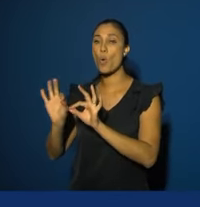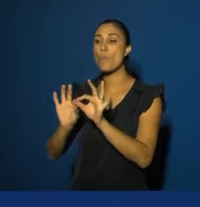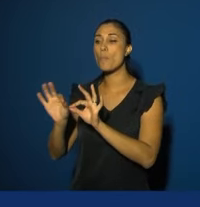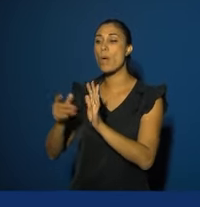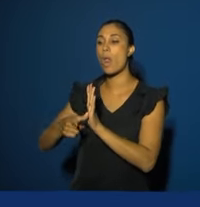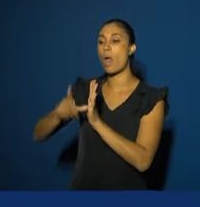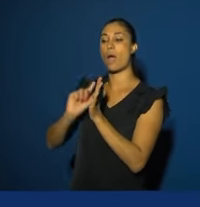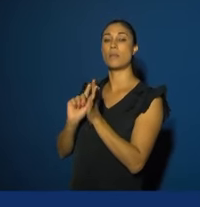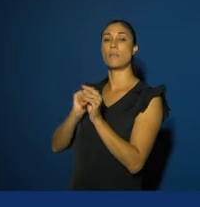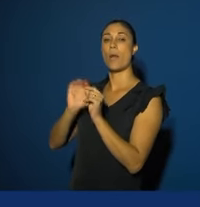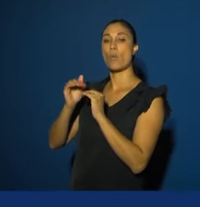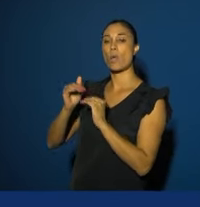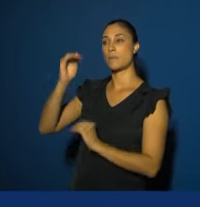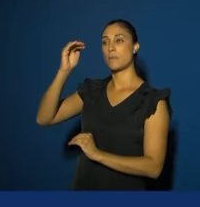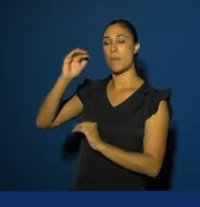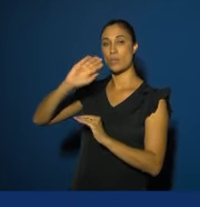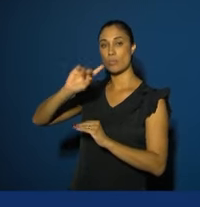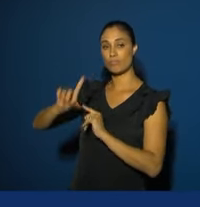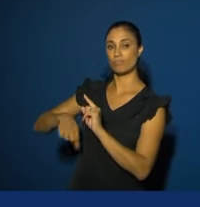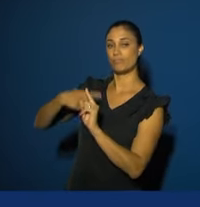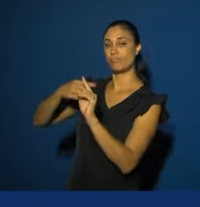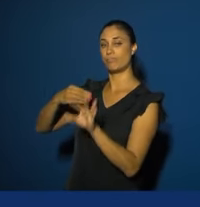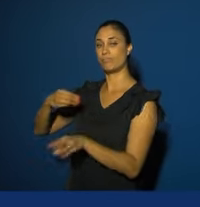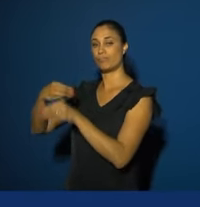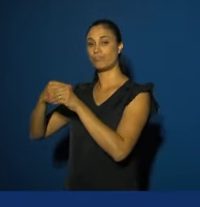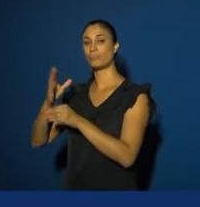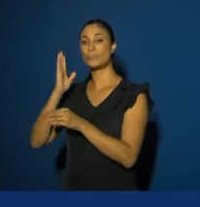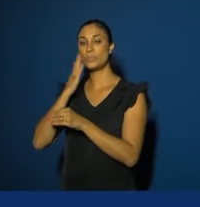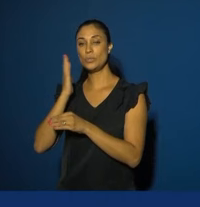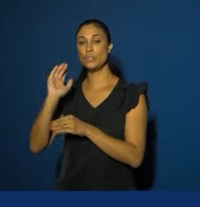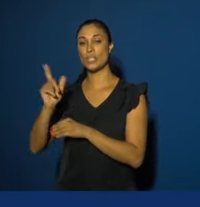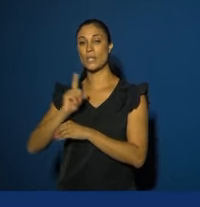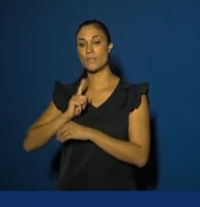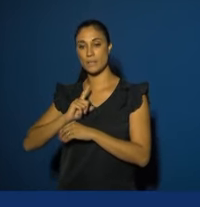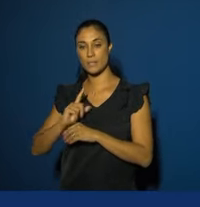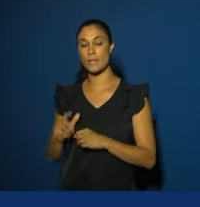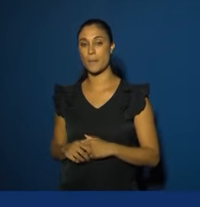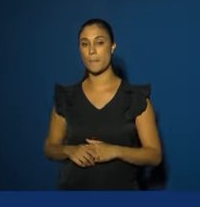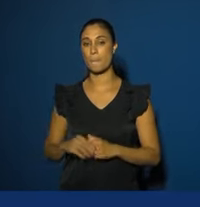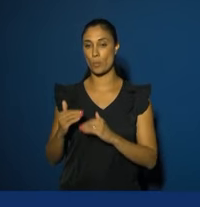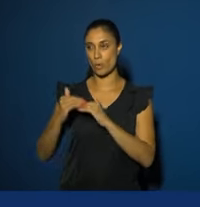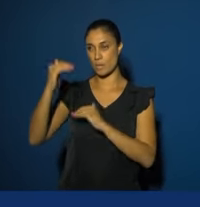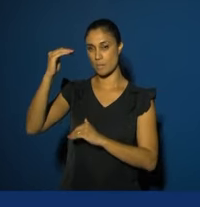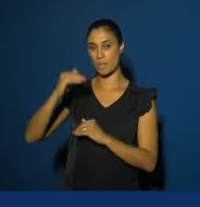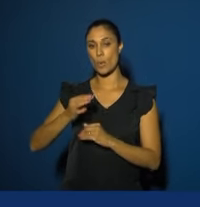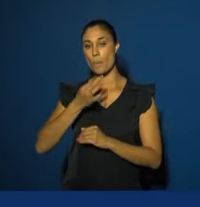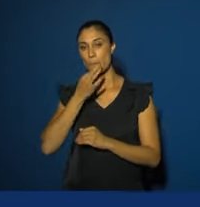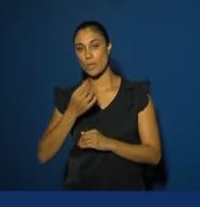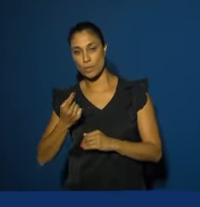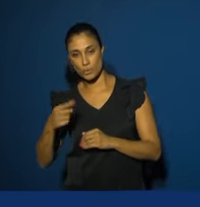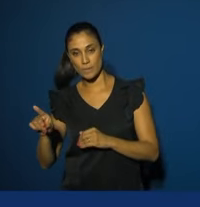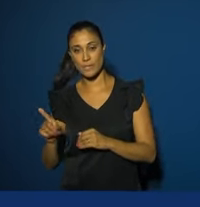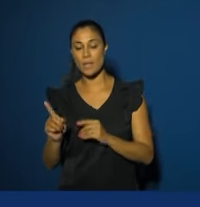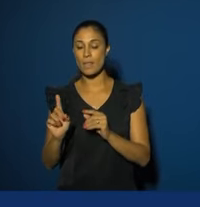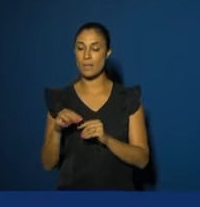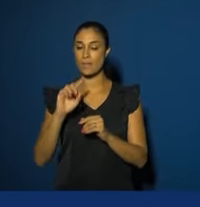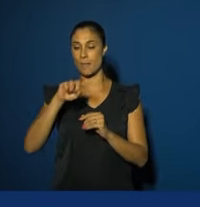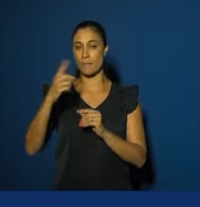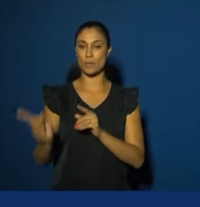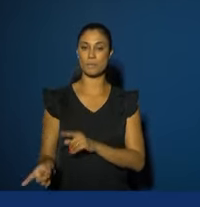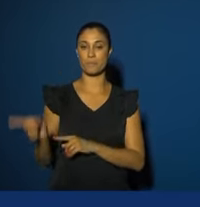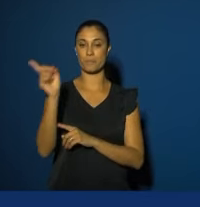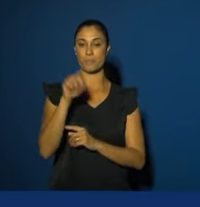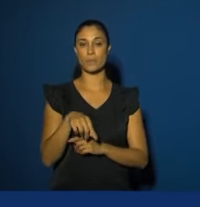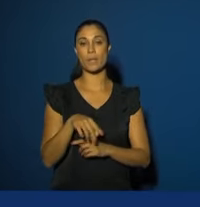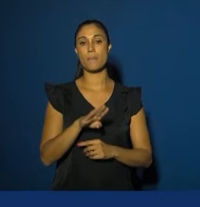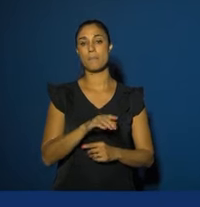para um crescimento adicional dado que vocês já levaram bastante coisa n então ouv um pouco a opinião de vocês e depois eu também passo a palavra